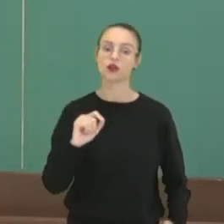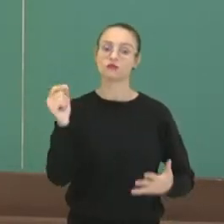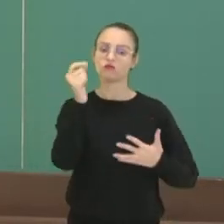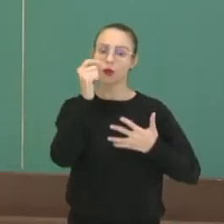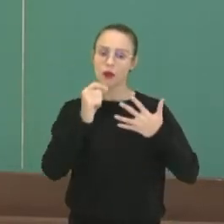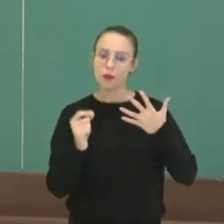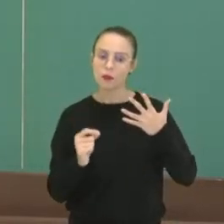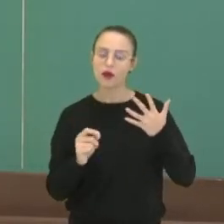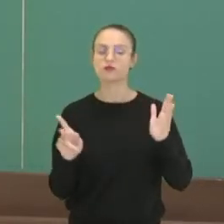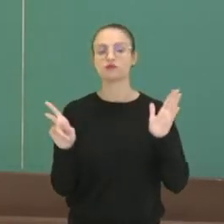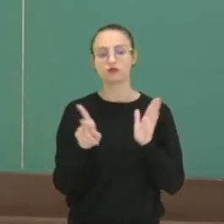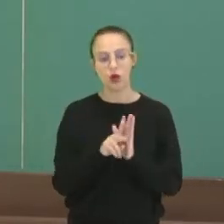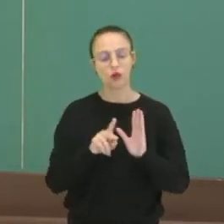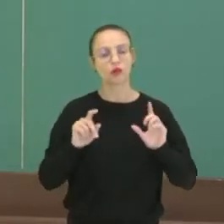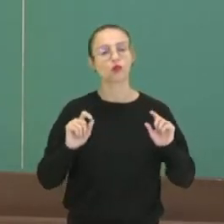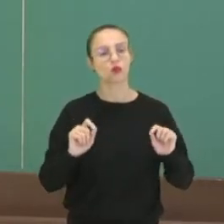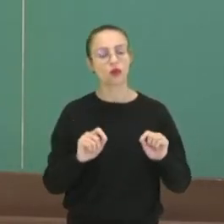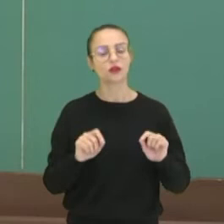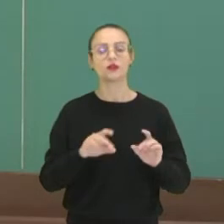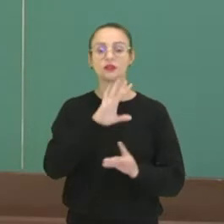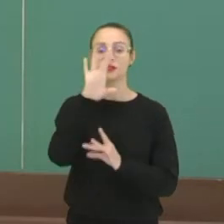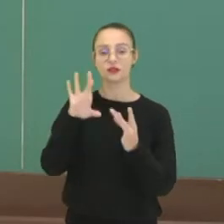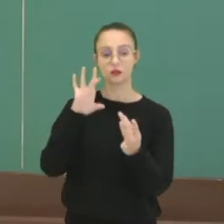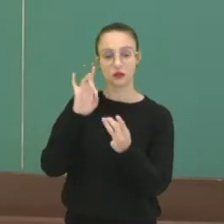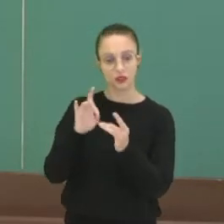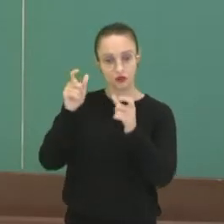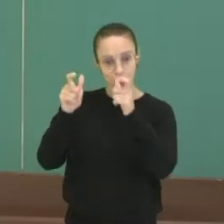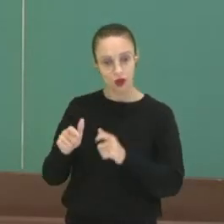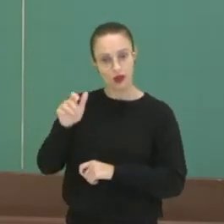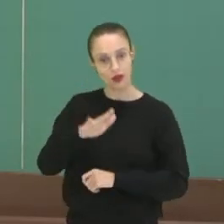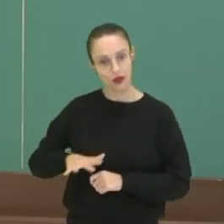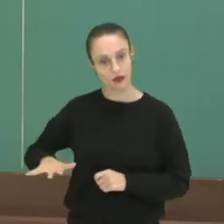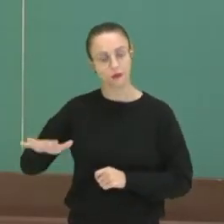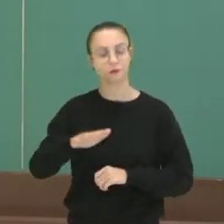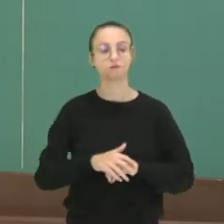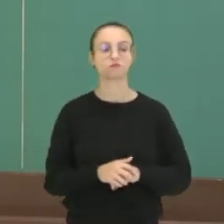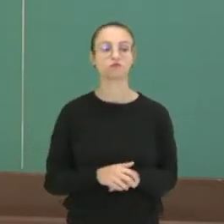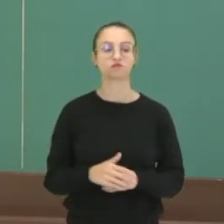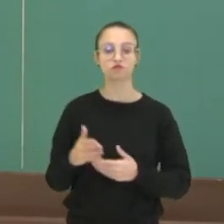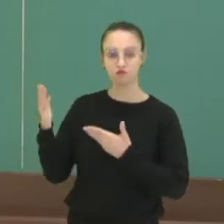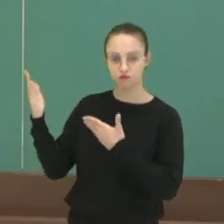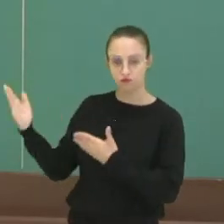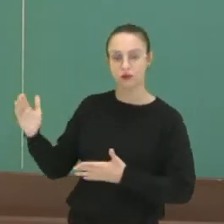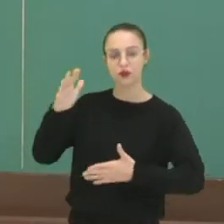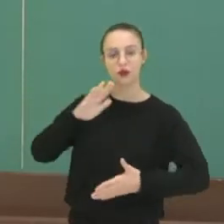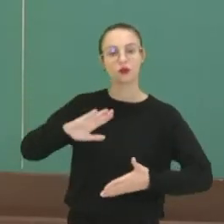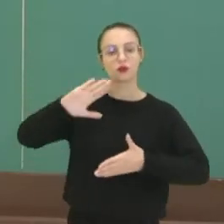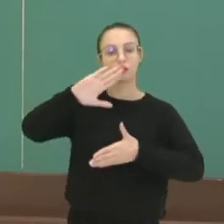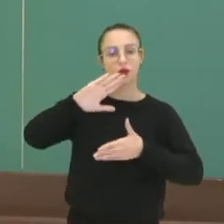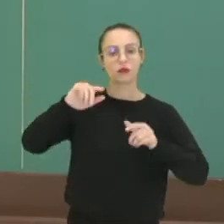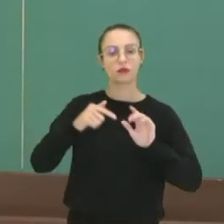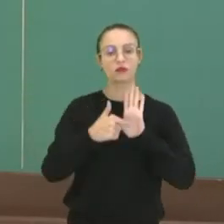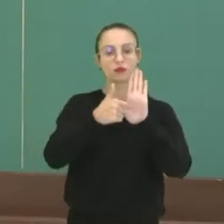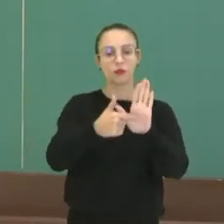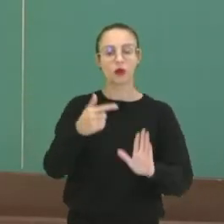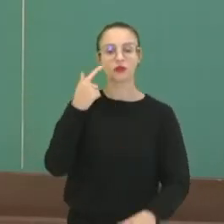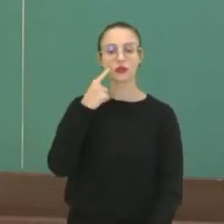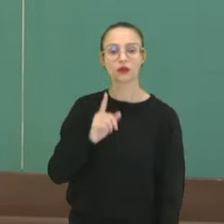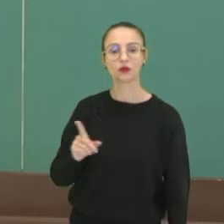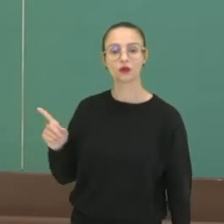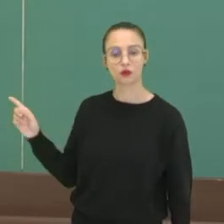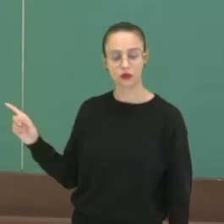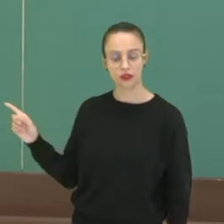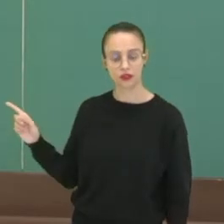de fenômenos específico de uma área. E aí nós temos um mapa aqui ao lado que já traz para nós essa distribuição,